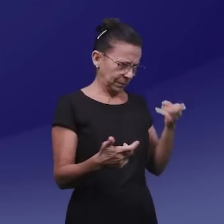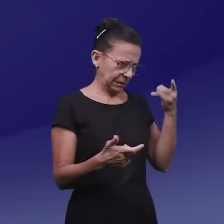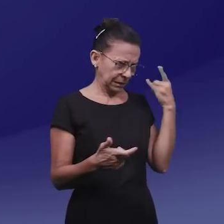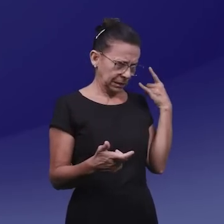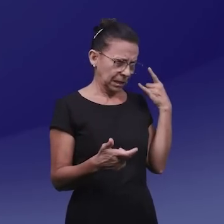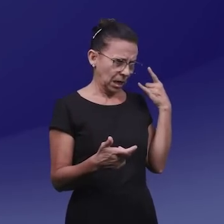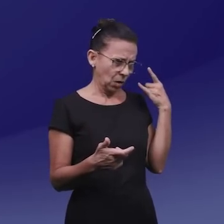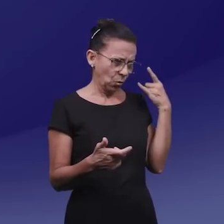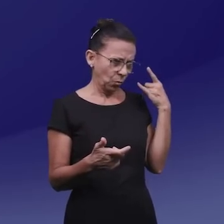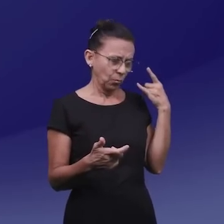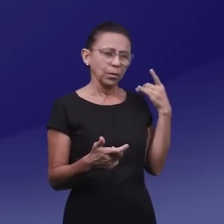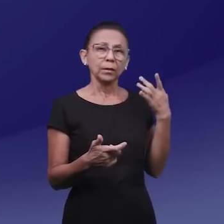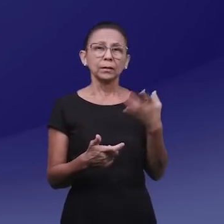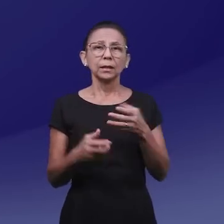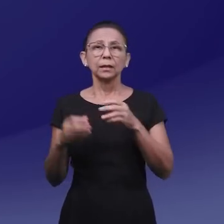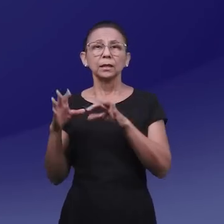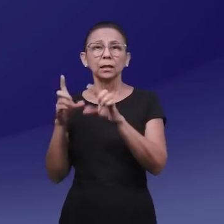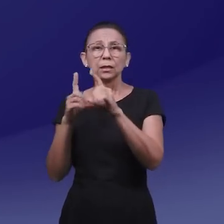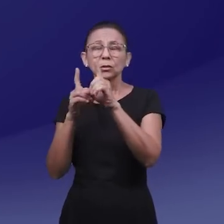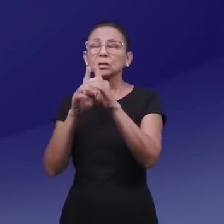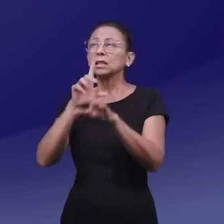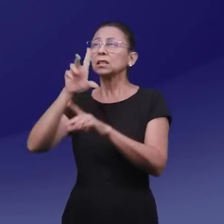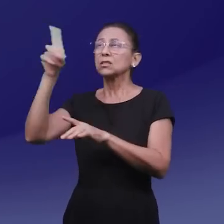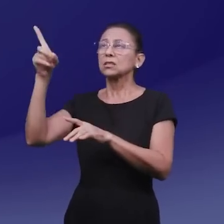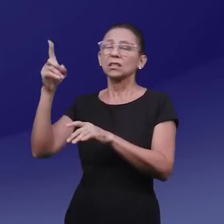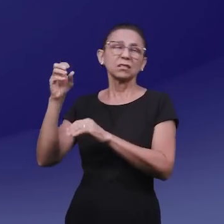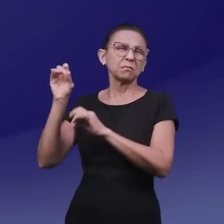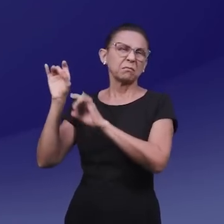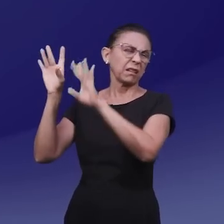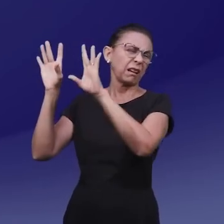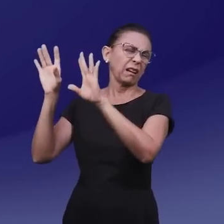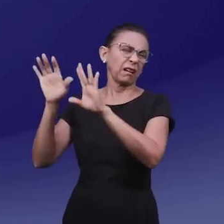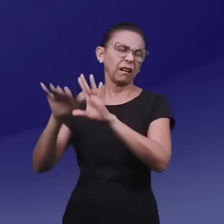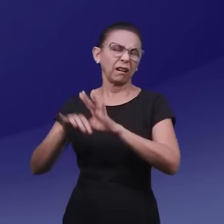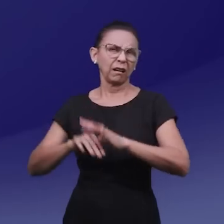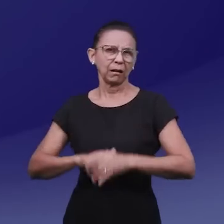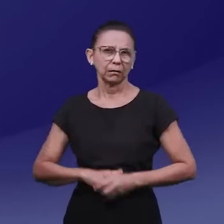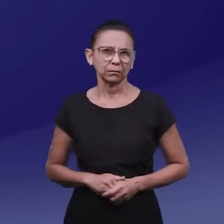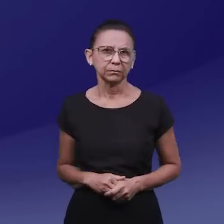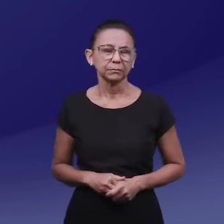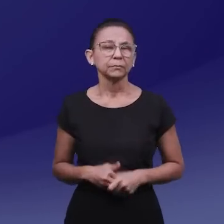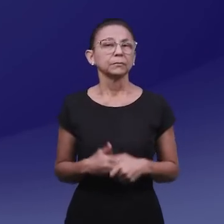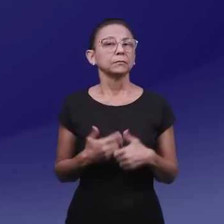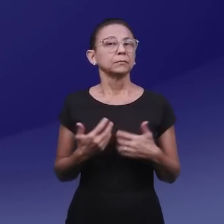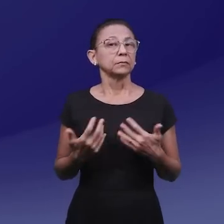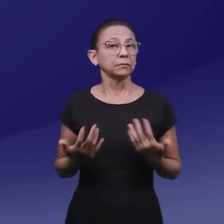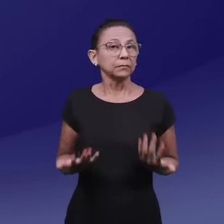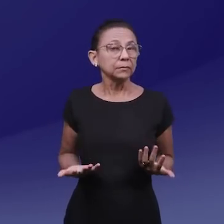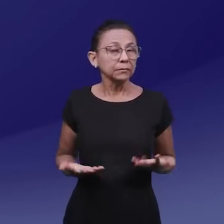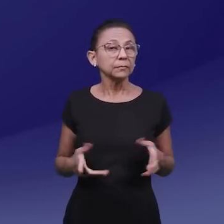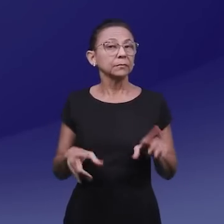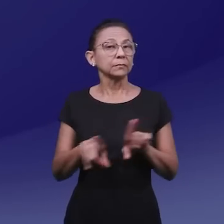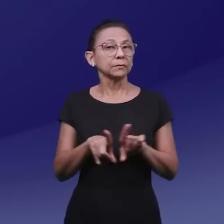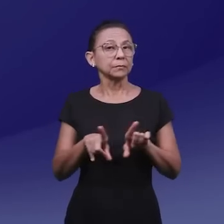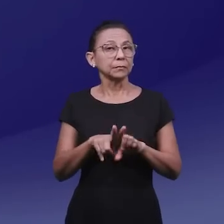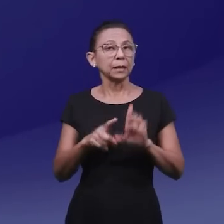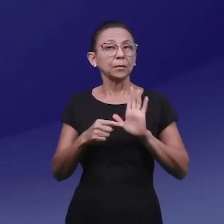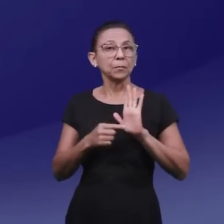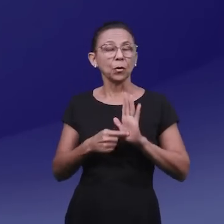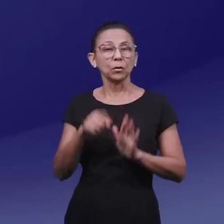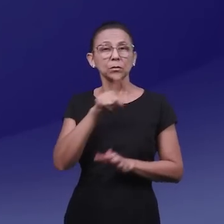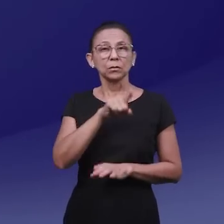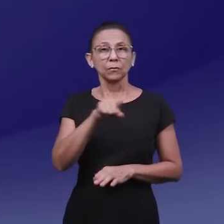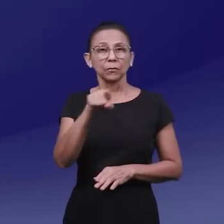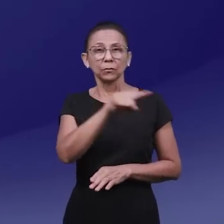uma separação muito grande. Deus sempre fez a separação. luz e trevas, né?